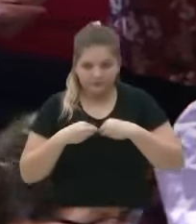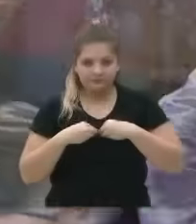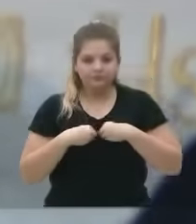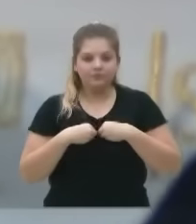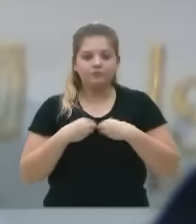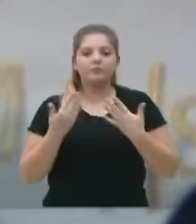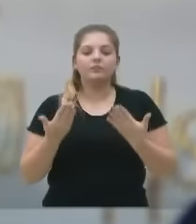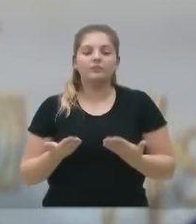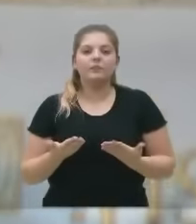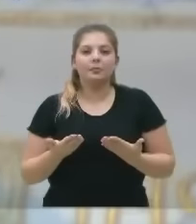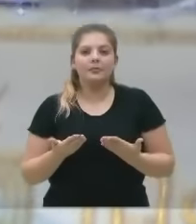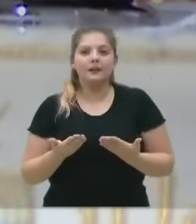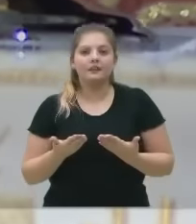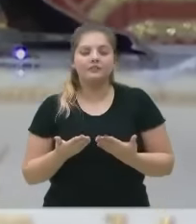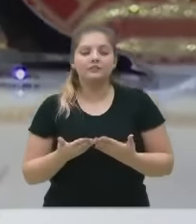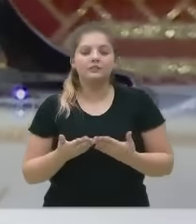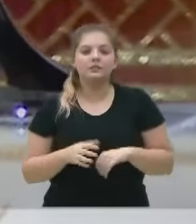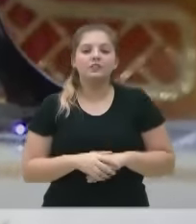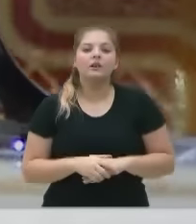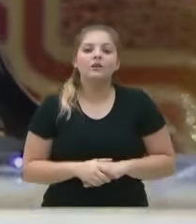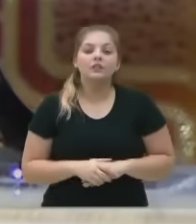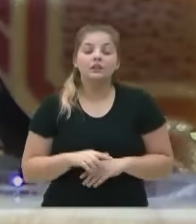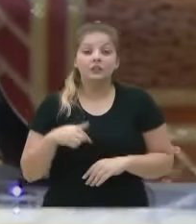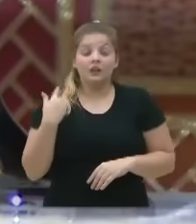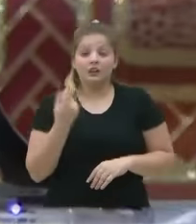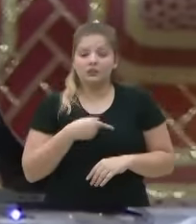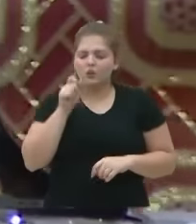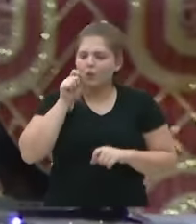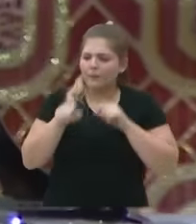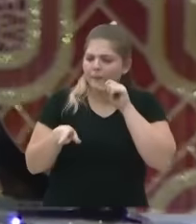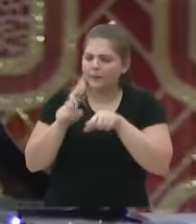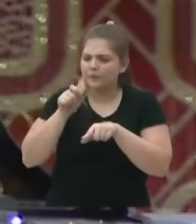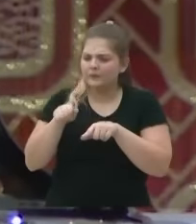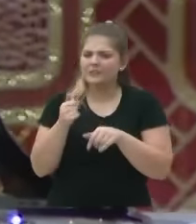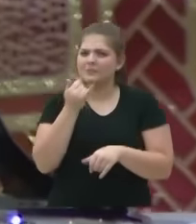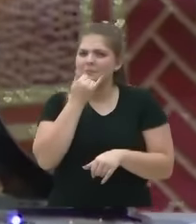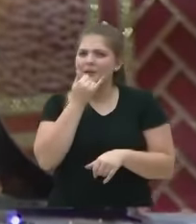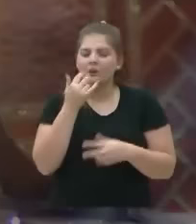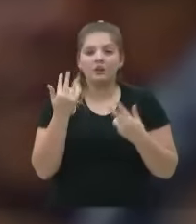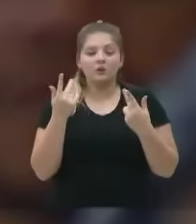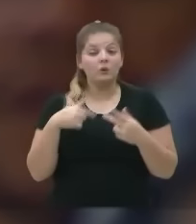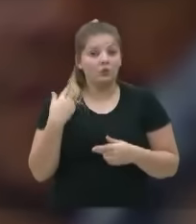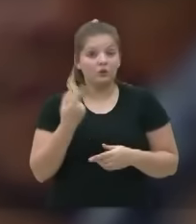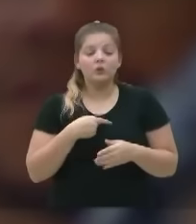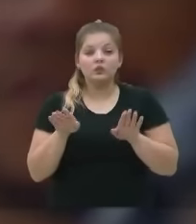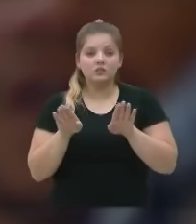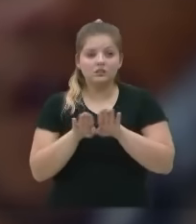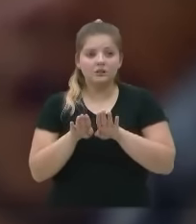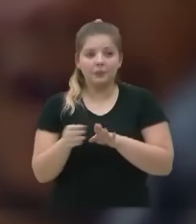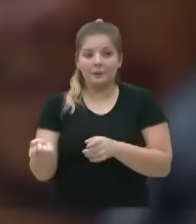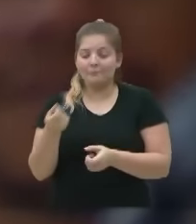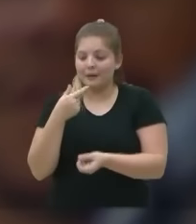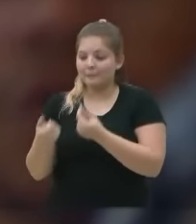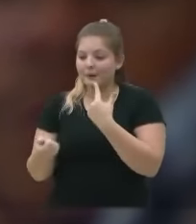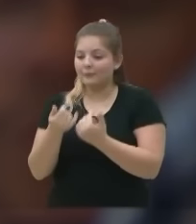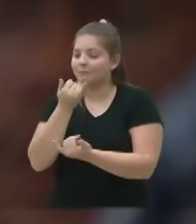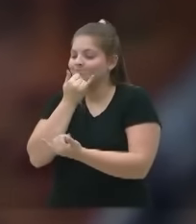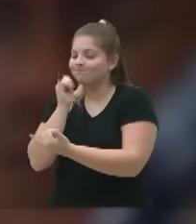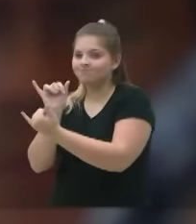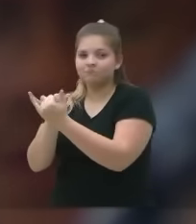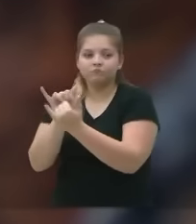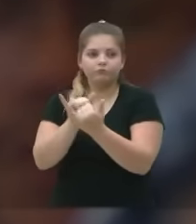O pão nosso de cada dia nos dai hoje. Perdoai-nos as nossas ofensas, assim